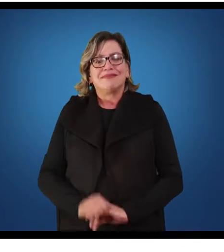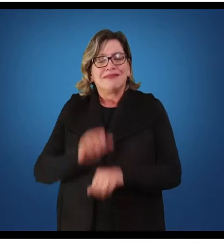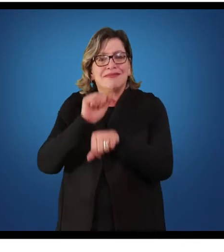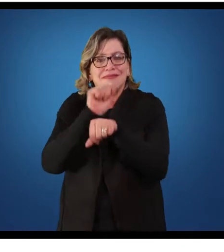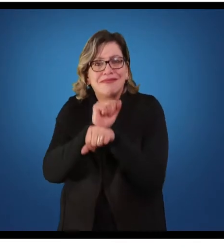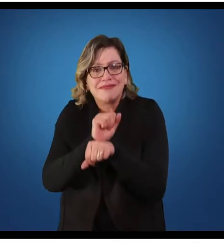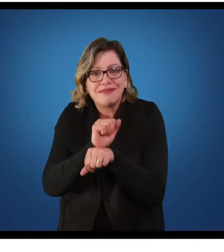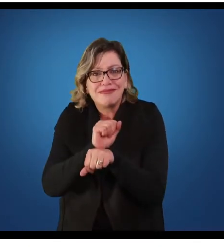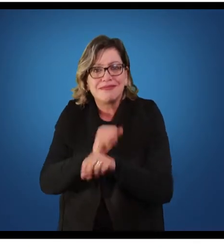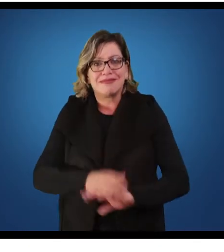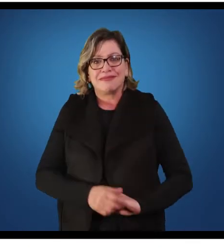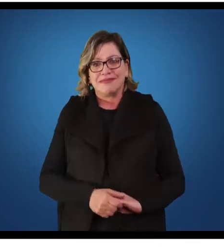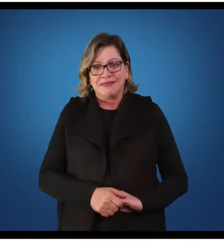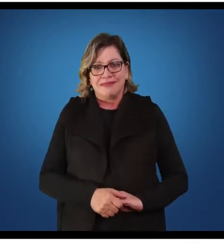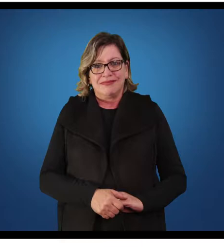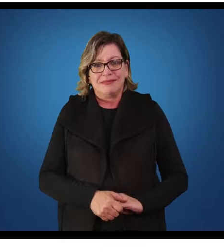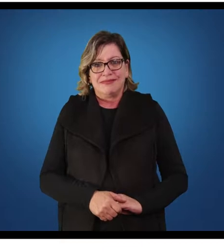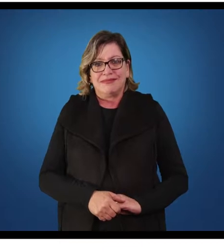Parou!